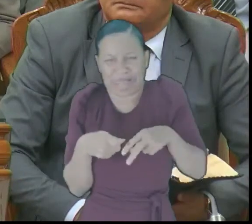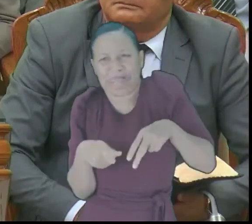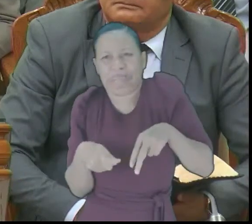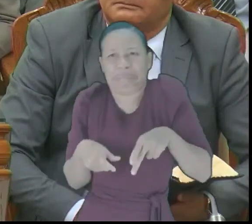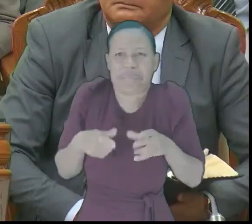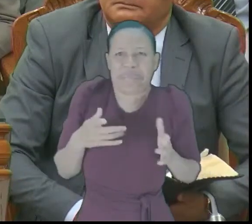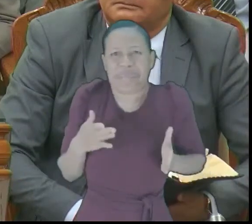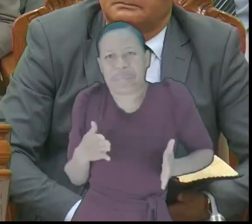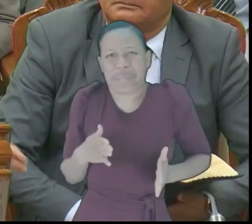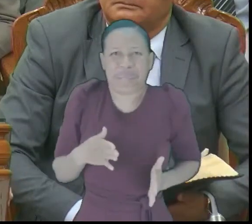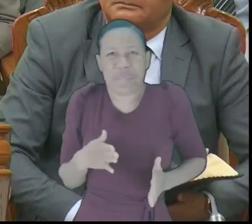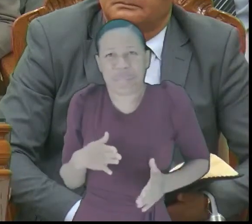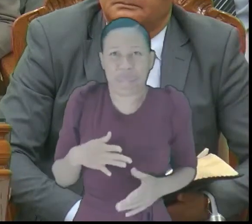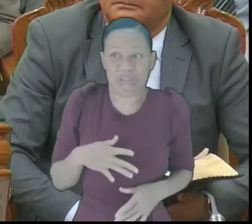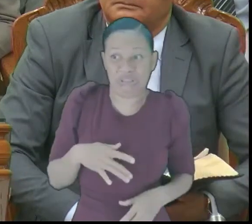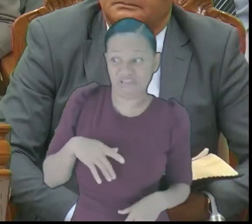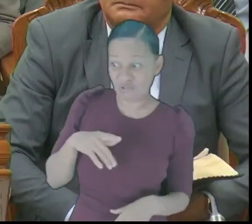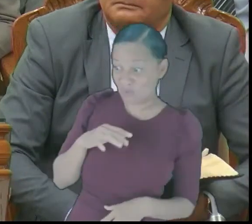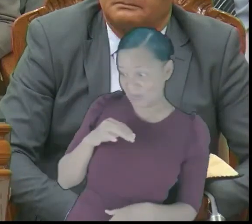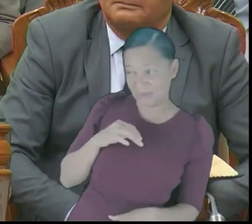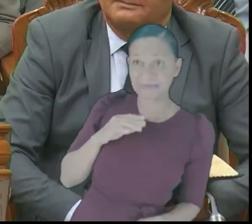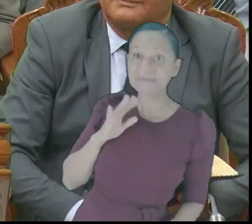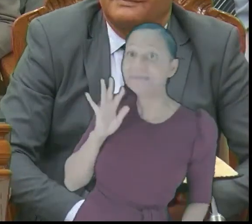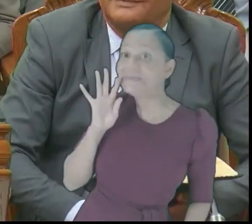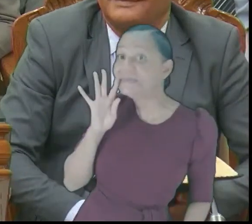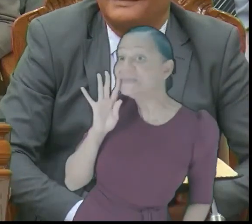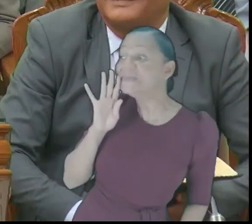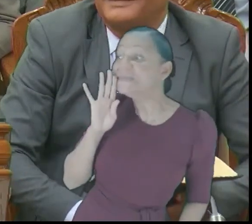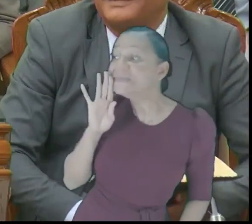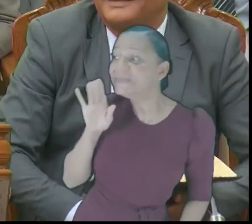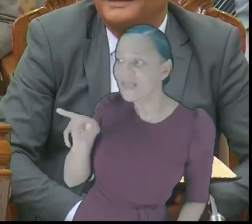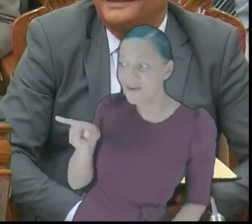rochada, que os gabiru ficam fio.